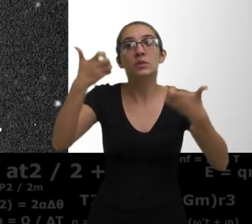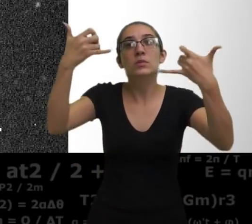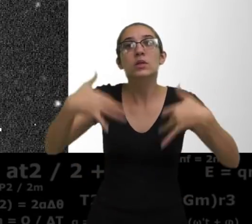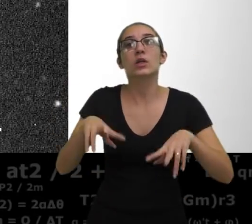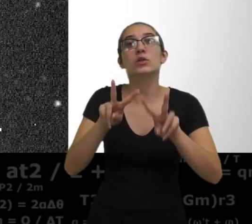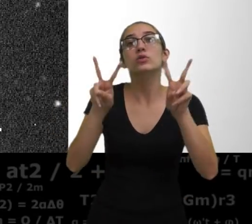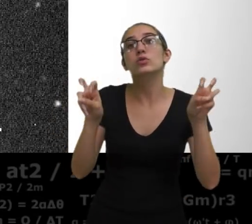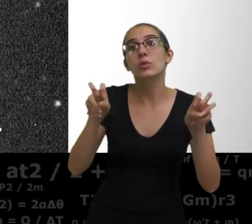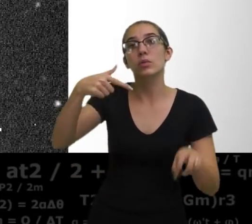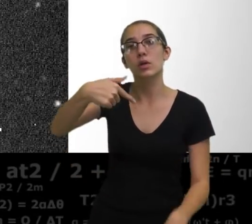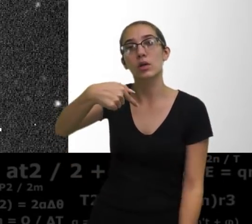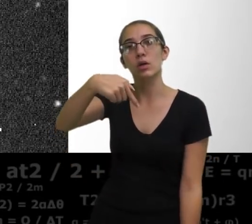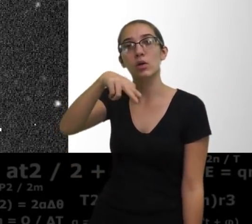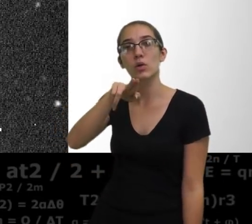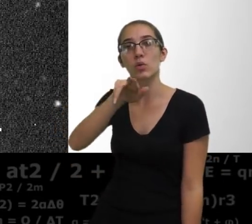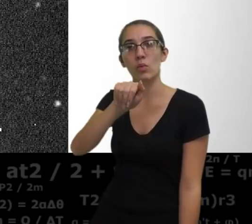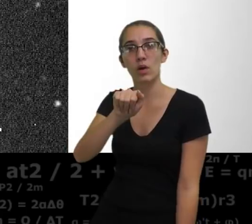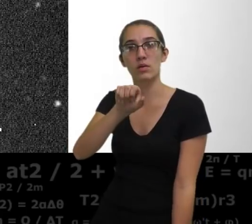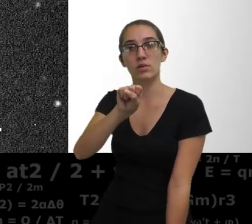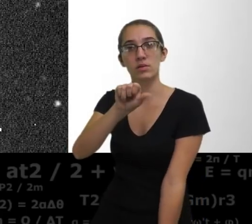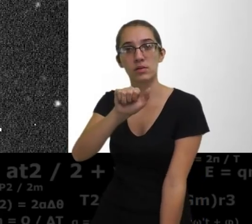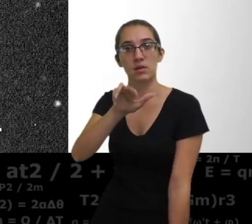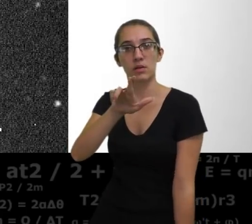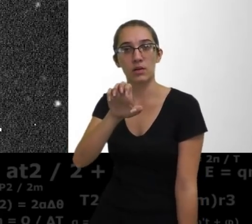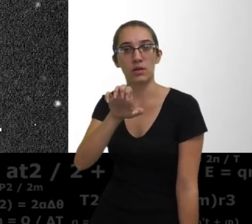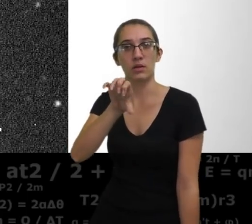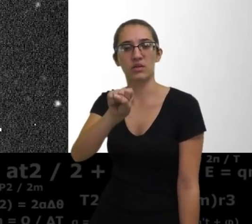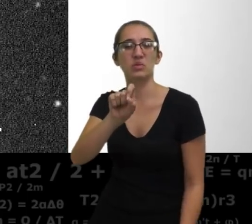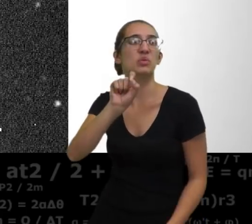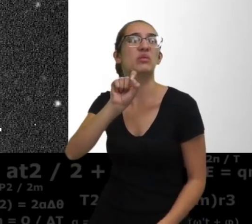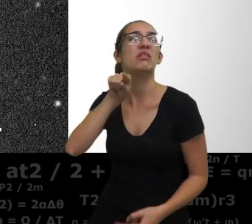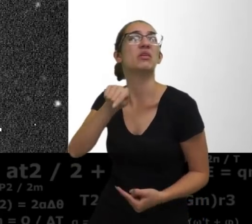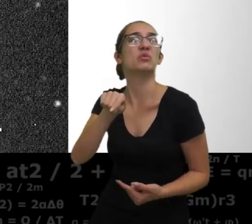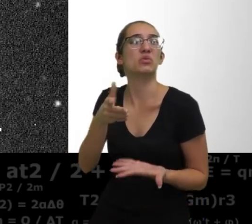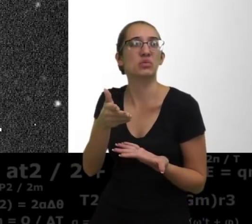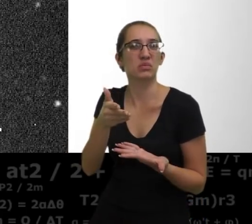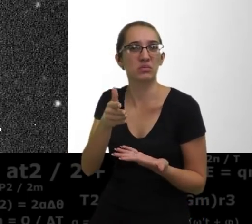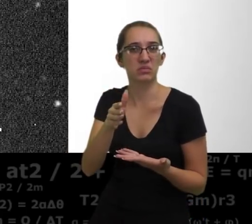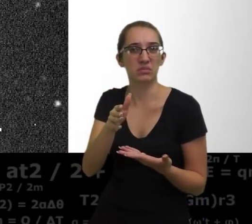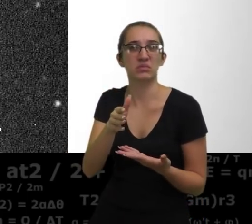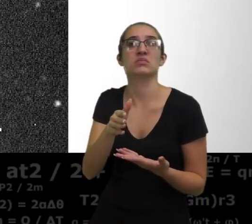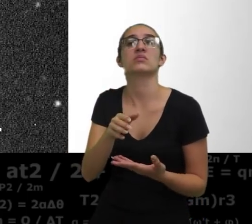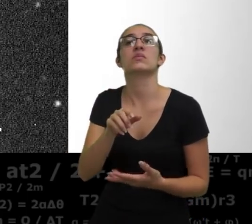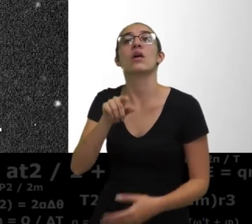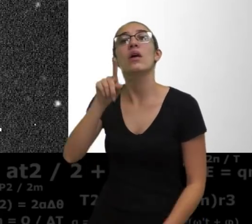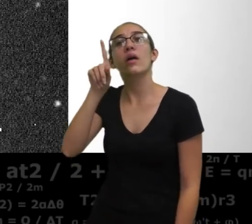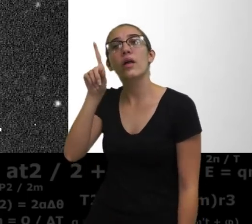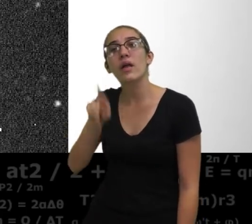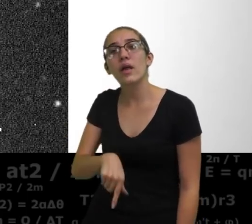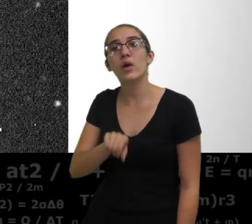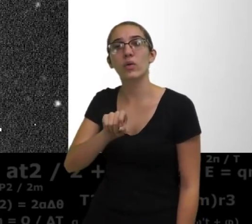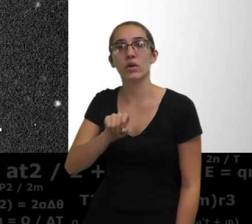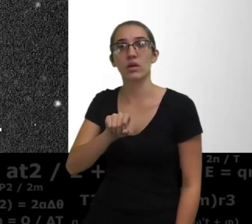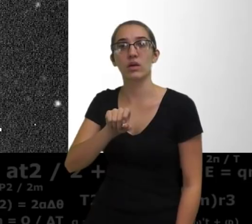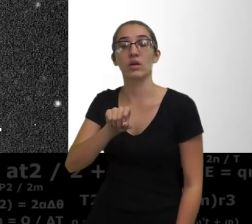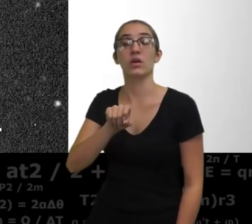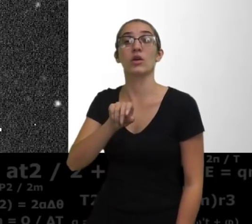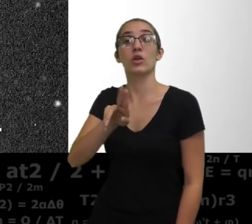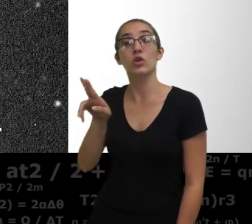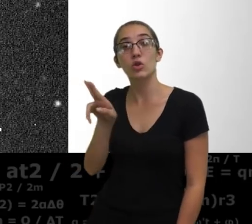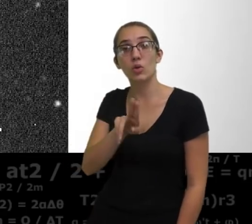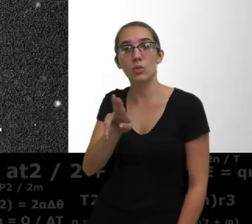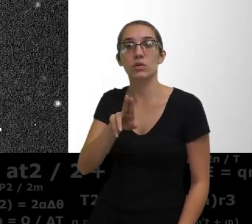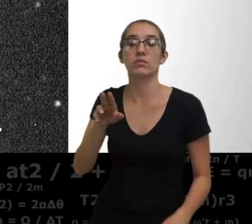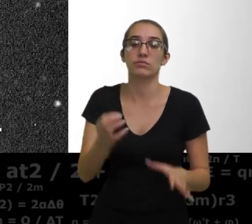quasares? Esse nome vem de fontes de rádio quase estelares. Tá? E aí, por que isso?